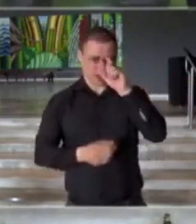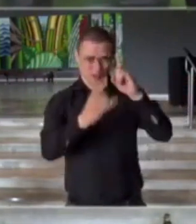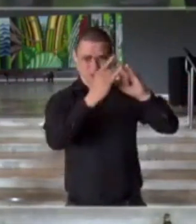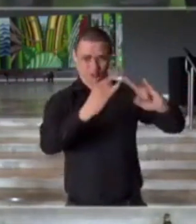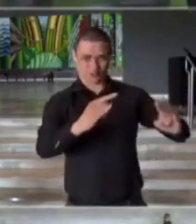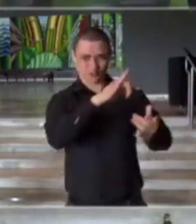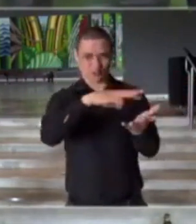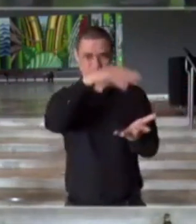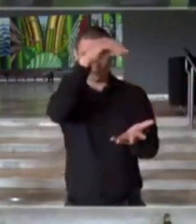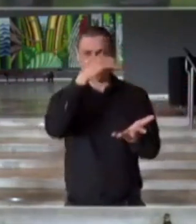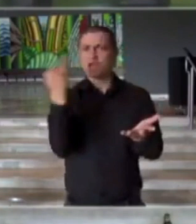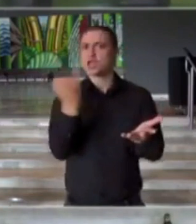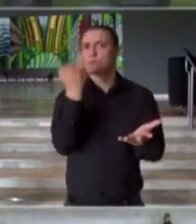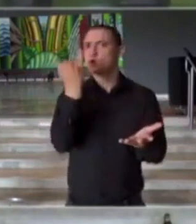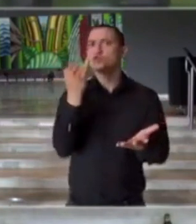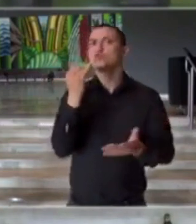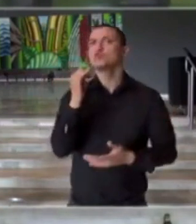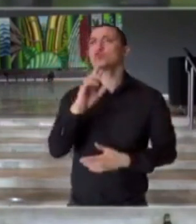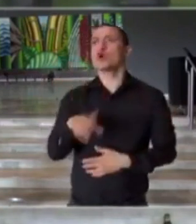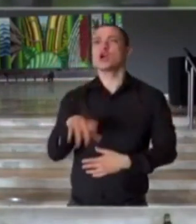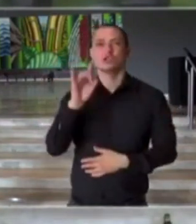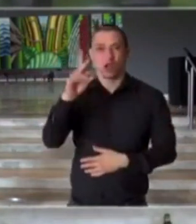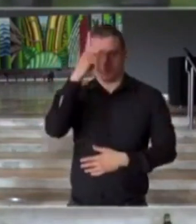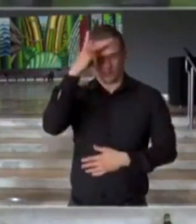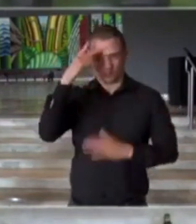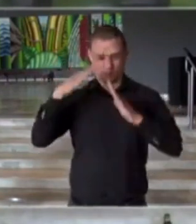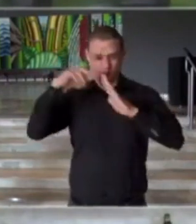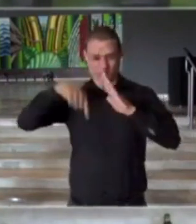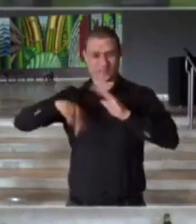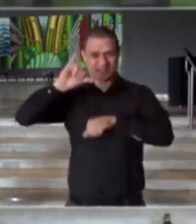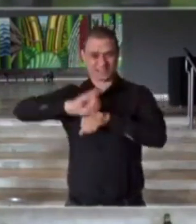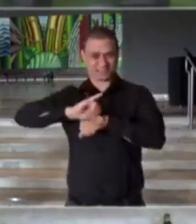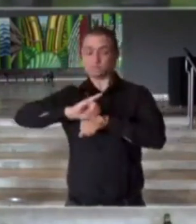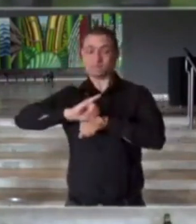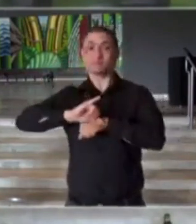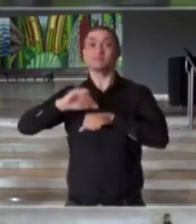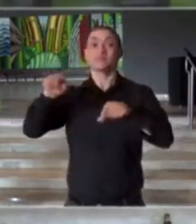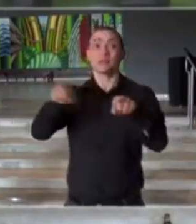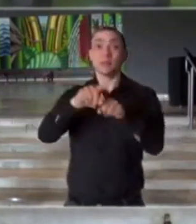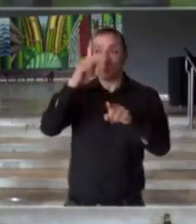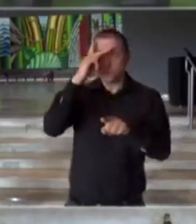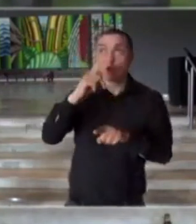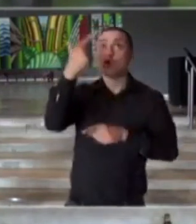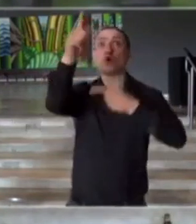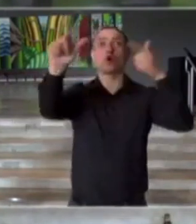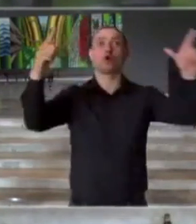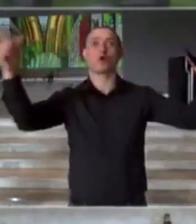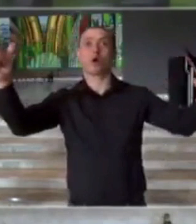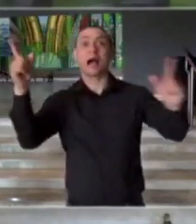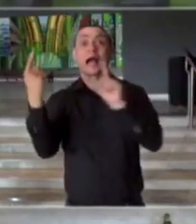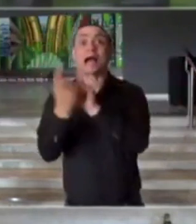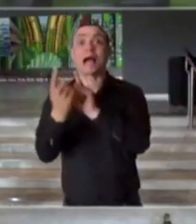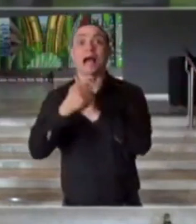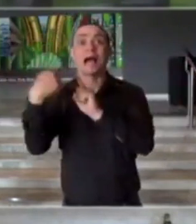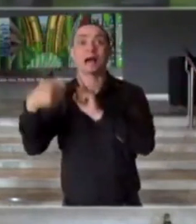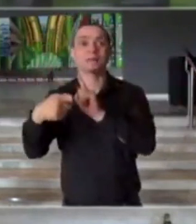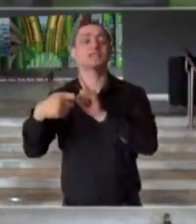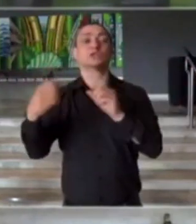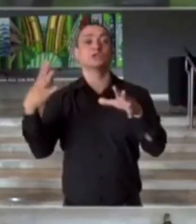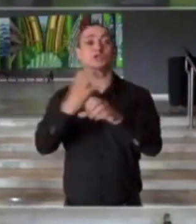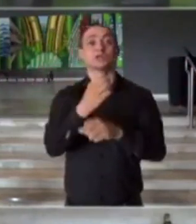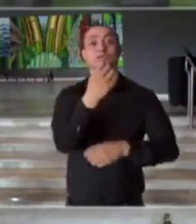importante não somente para os pacientes da capital de São Paulo mas também para pessoas que precisaram de atendimento de